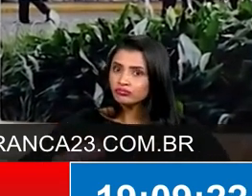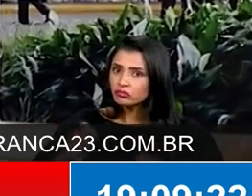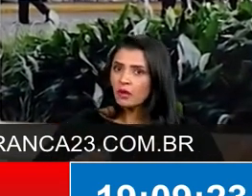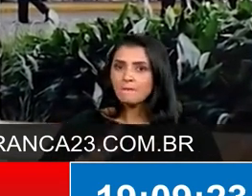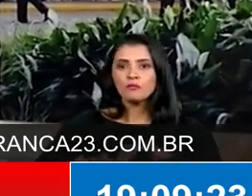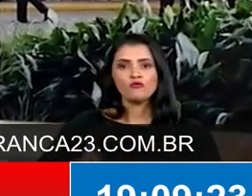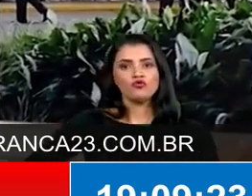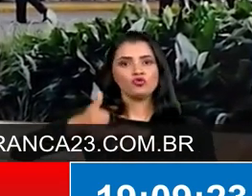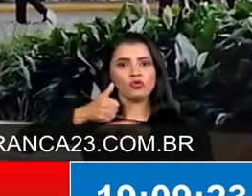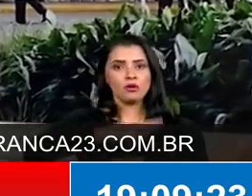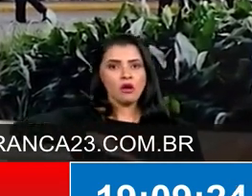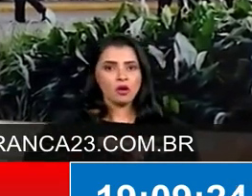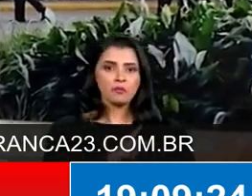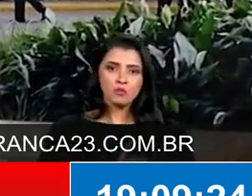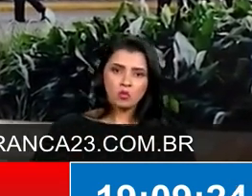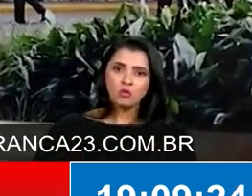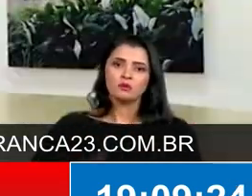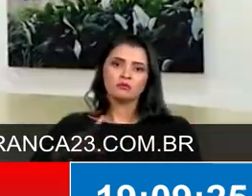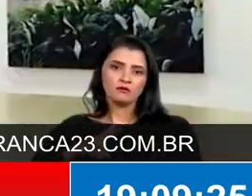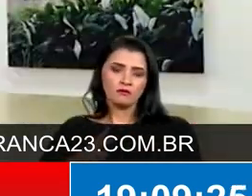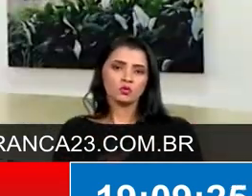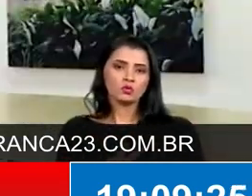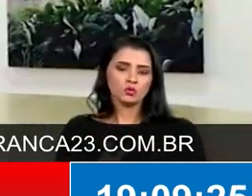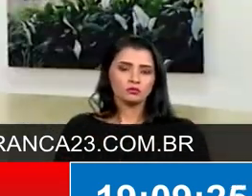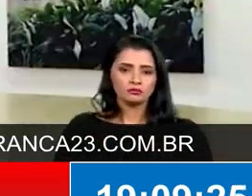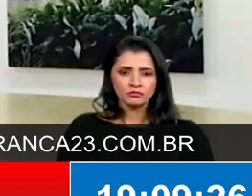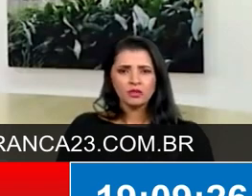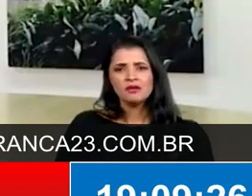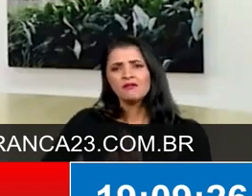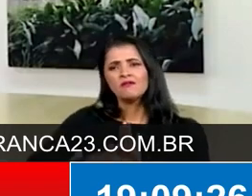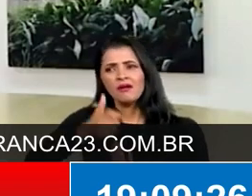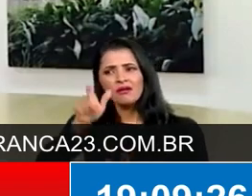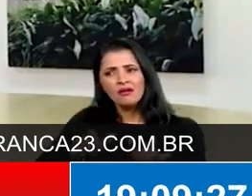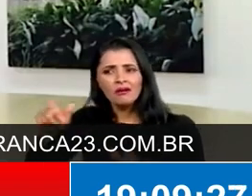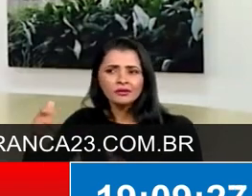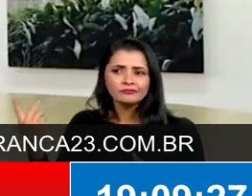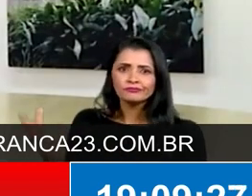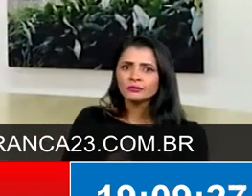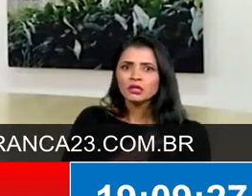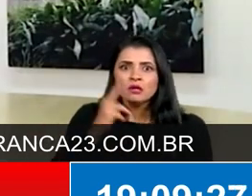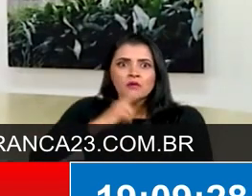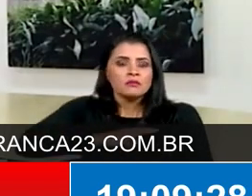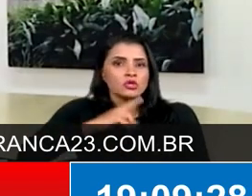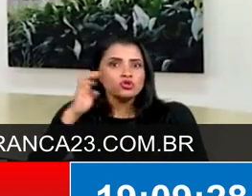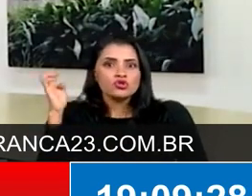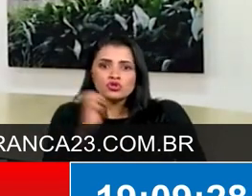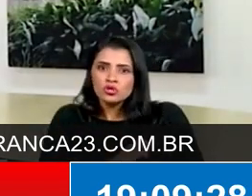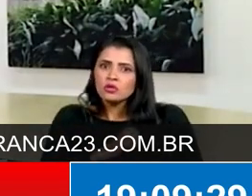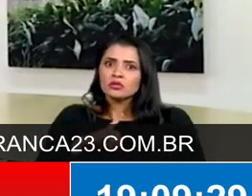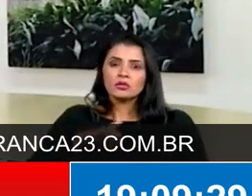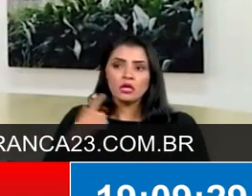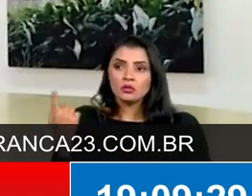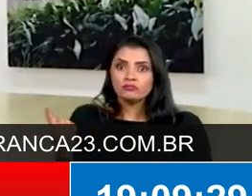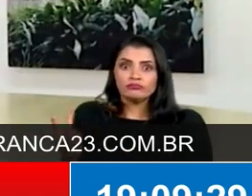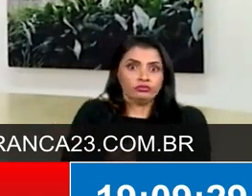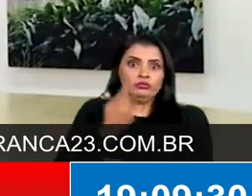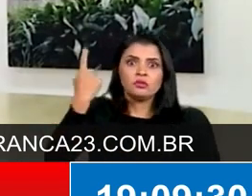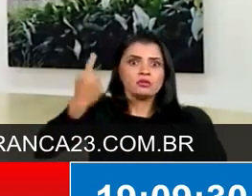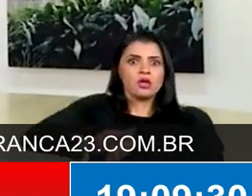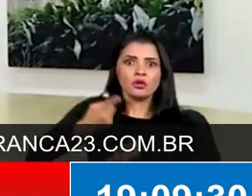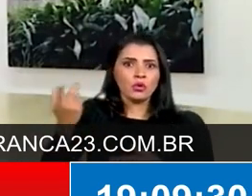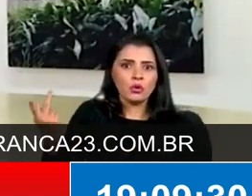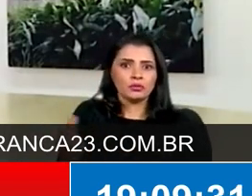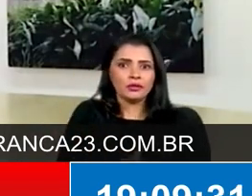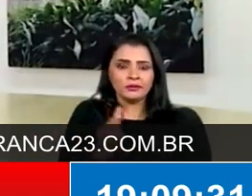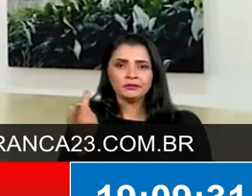profissionais, tanto na esfera pública quanto privada. Porque muitos quadros surgem na emergência, na urgência. Há quadros inéditos que surgem nesses quadros.